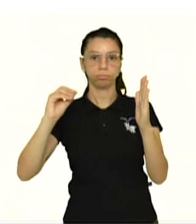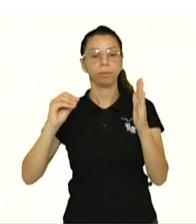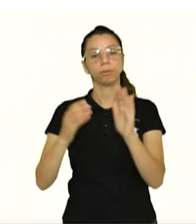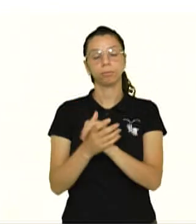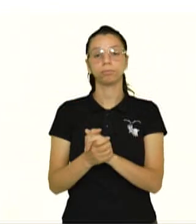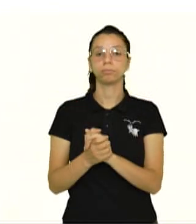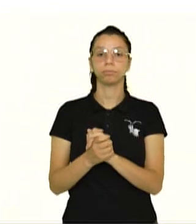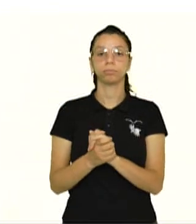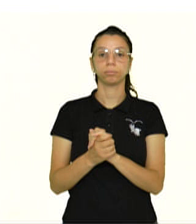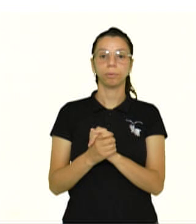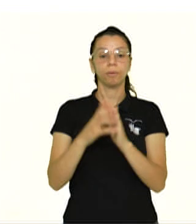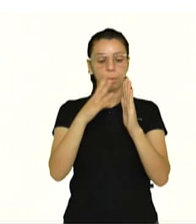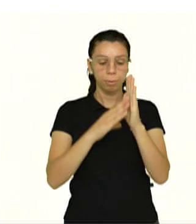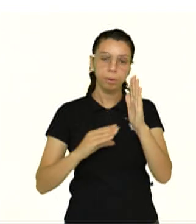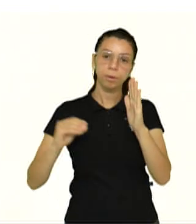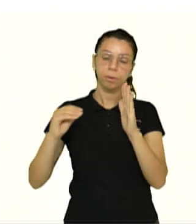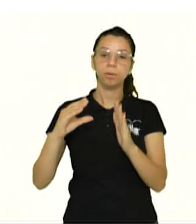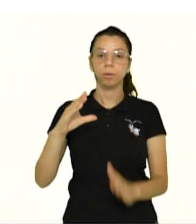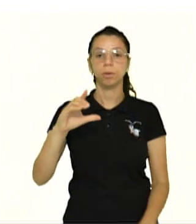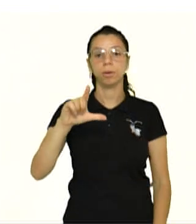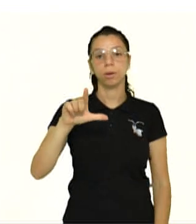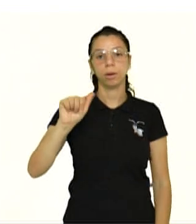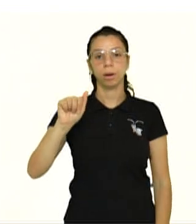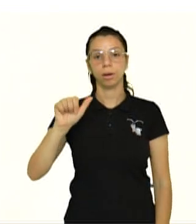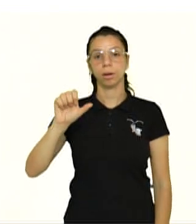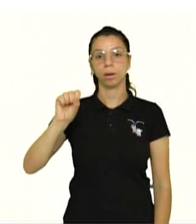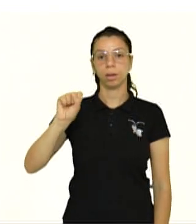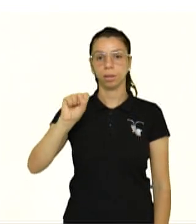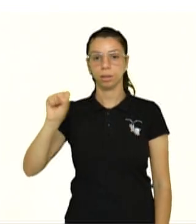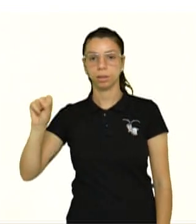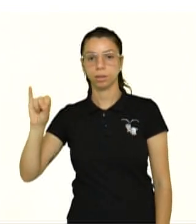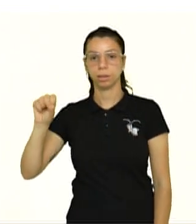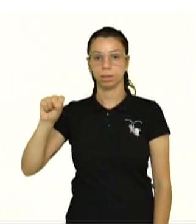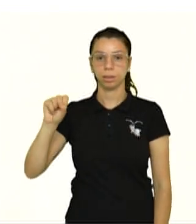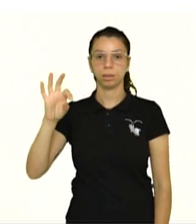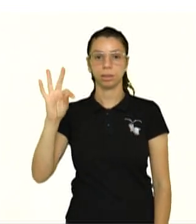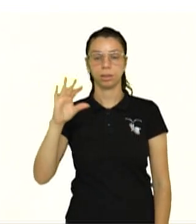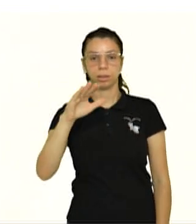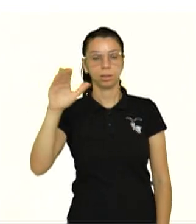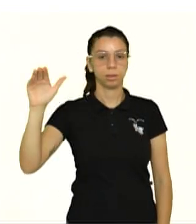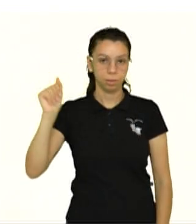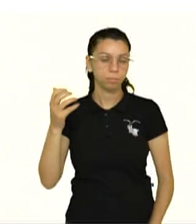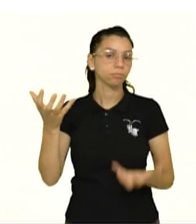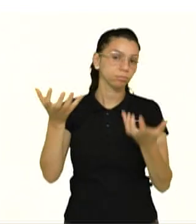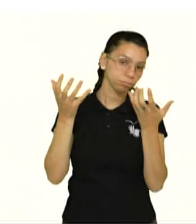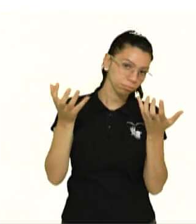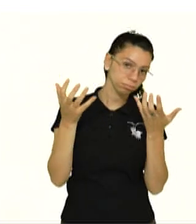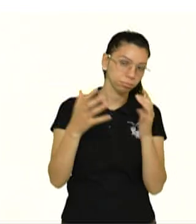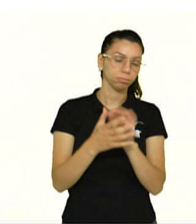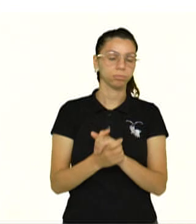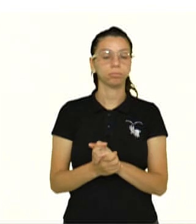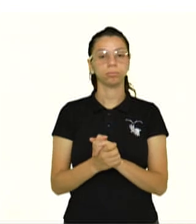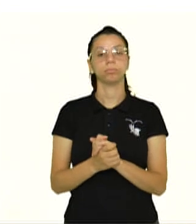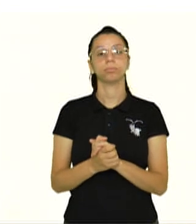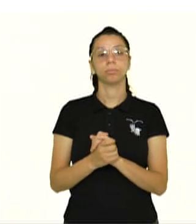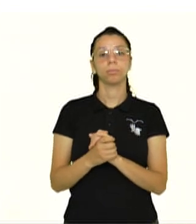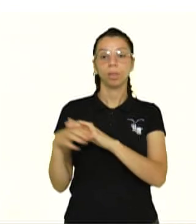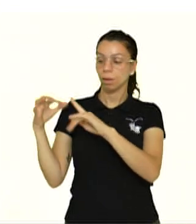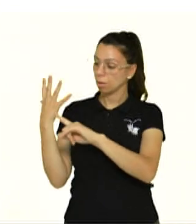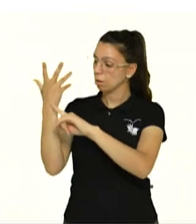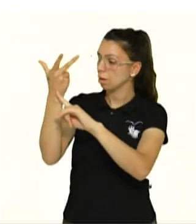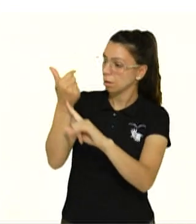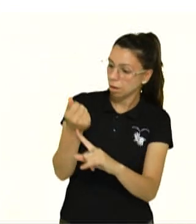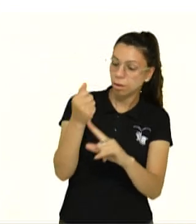a este ideal. Isso que os classicistas queriam, né? E a arte classicista era uma arte que